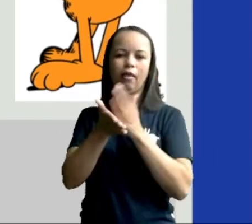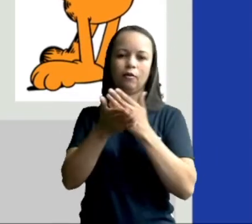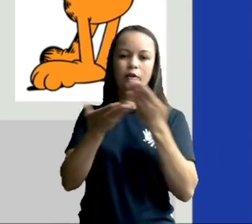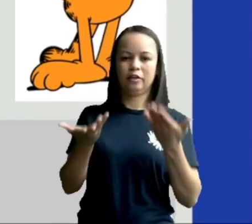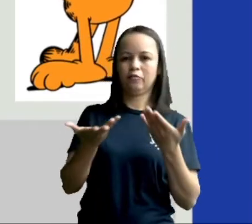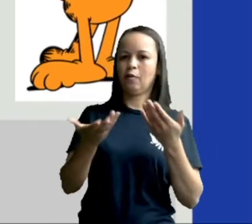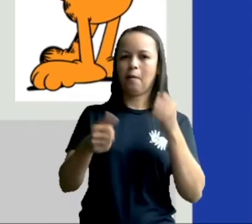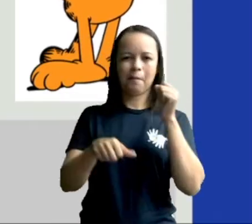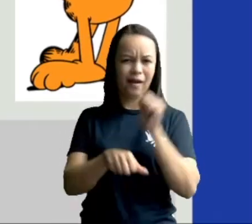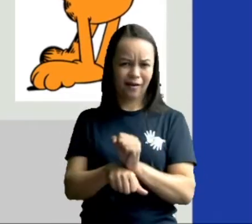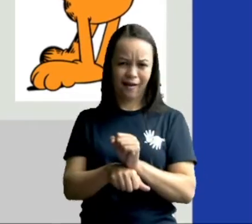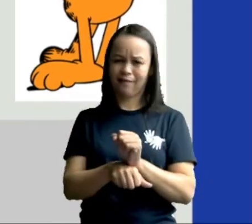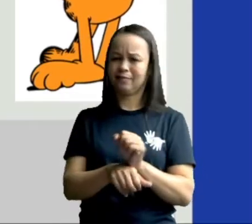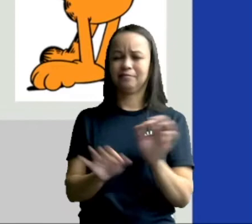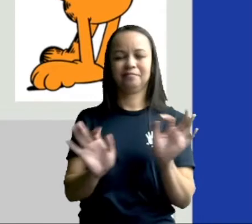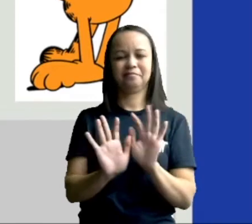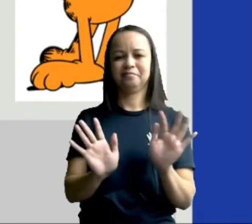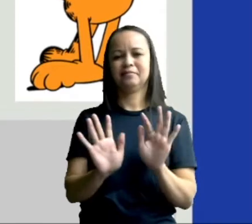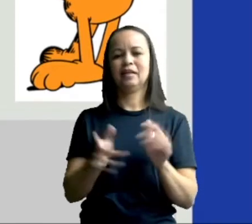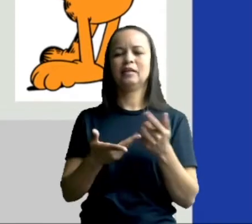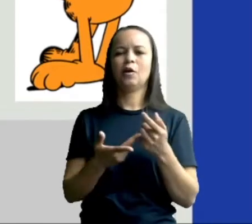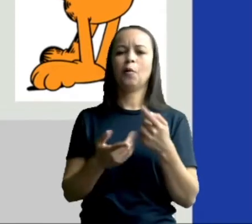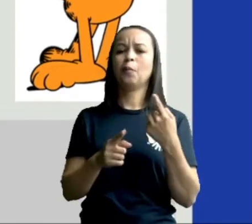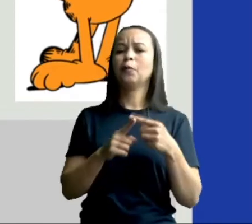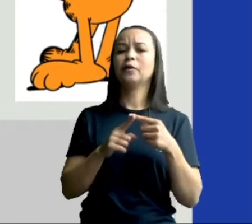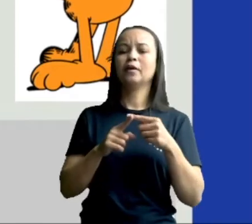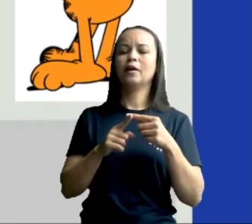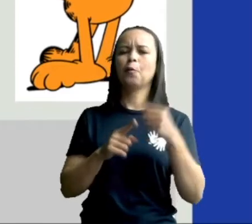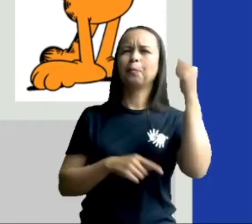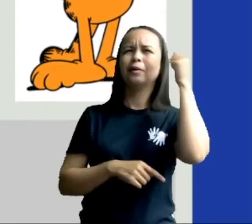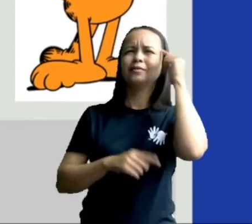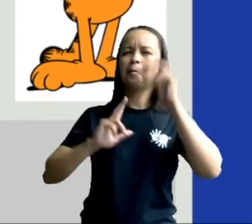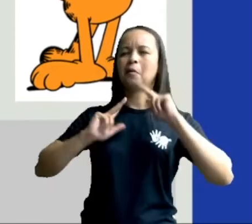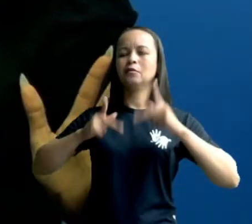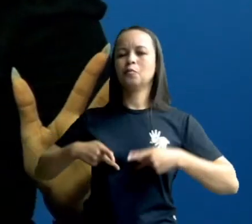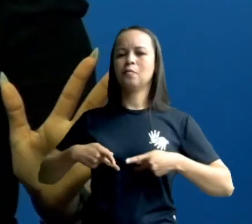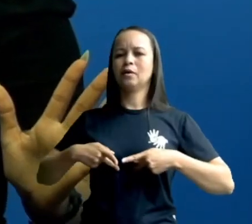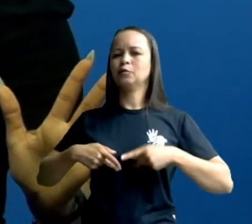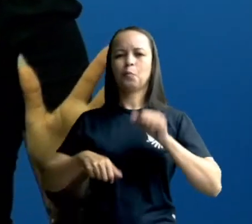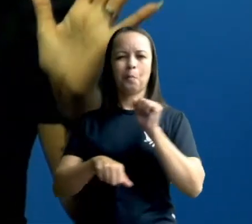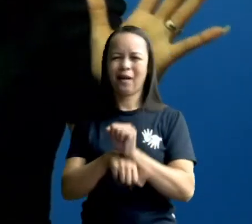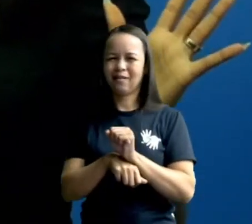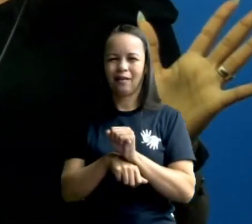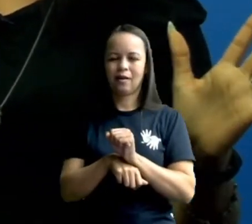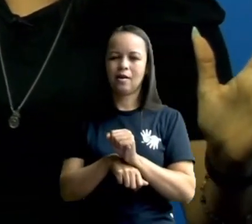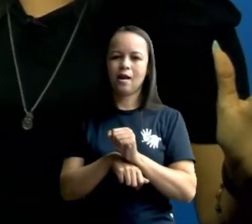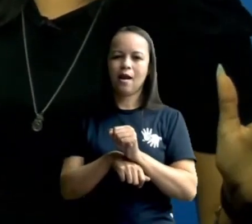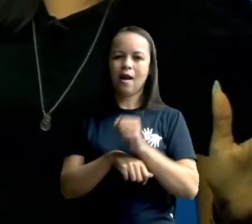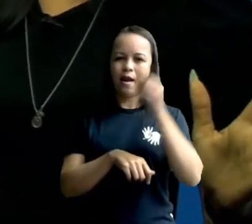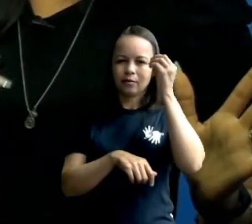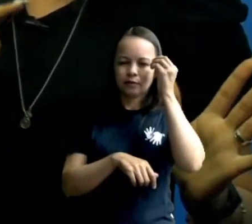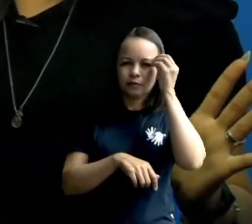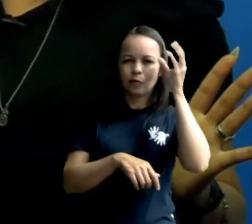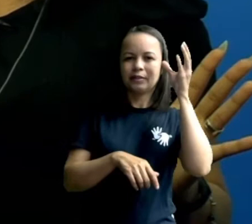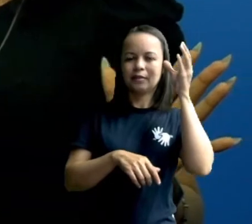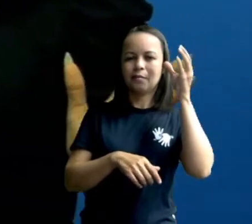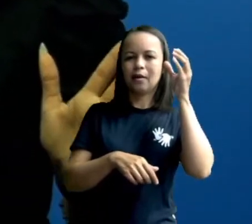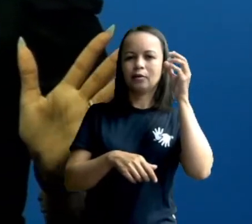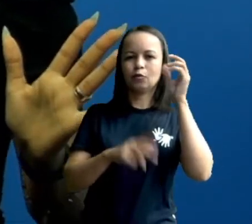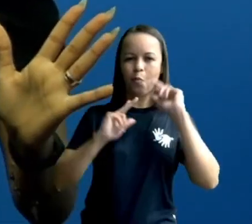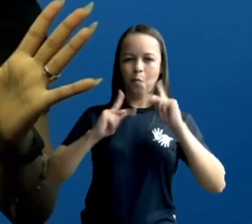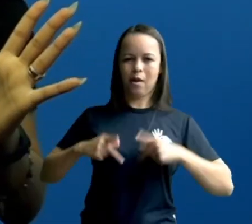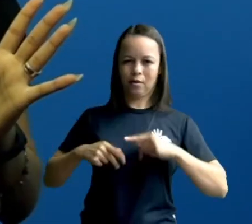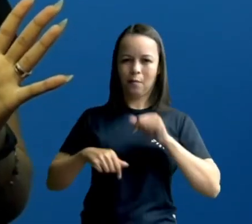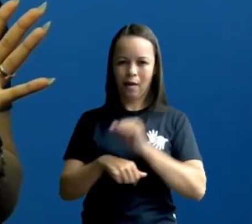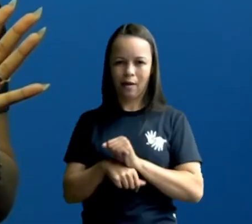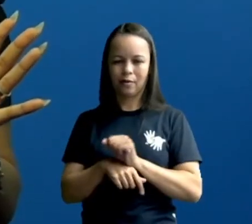quis parar, porque o pensamento humano ele não para. A sabedoria humana não para. E olha que às vezes ela não é usada,